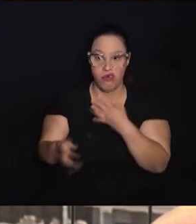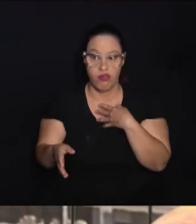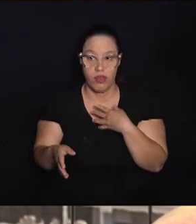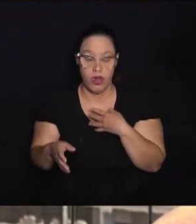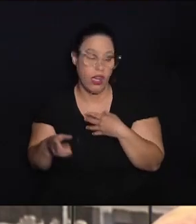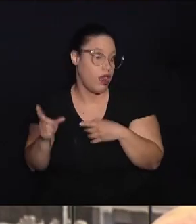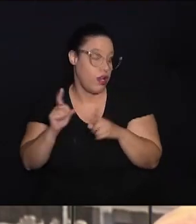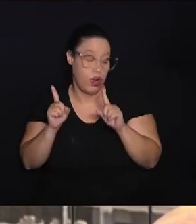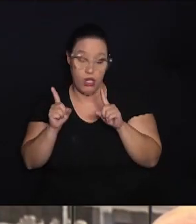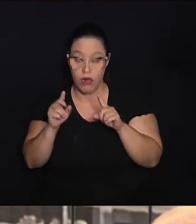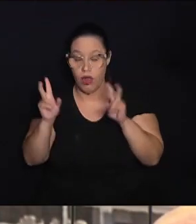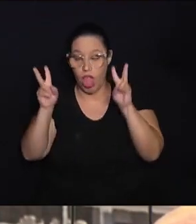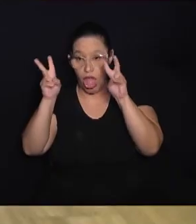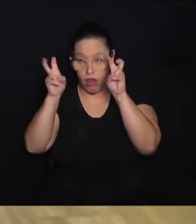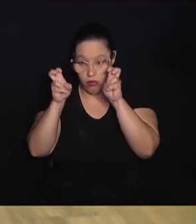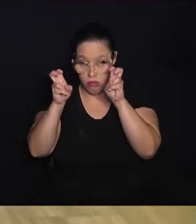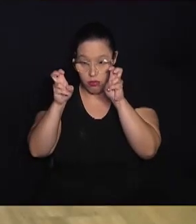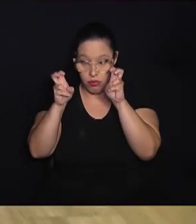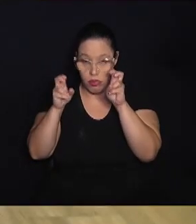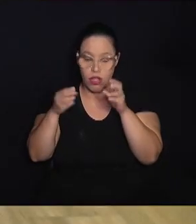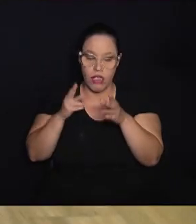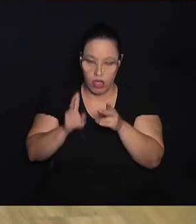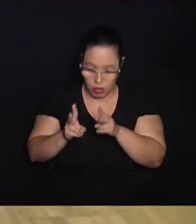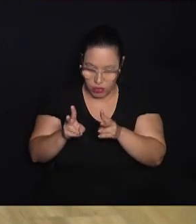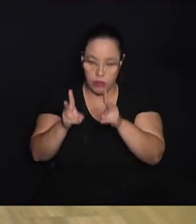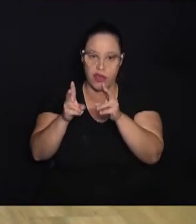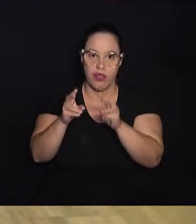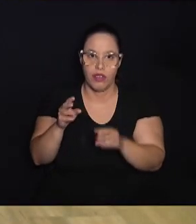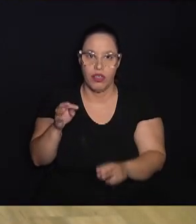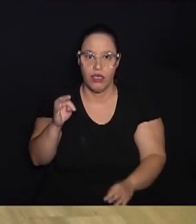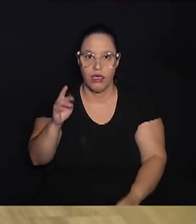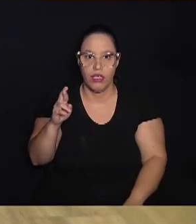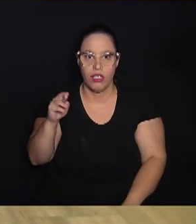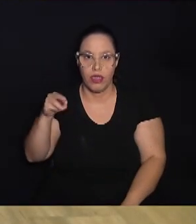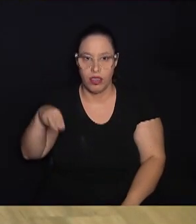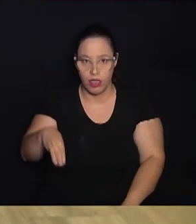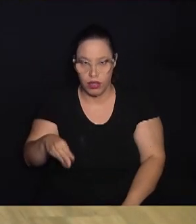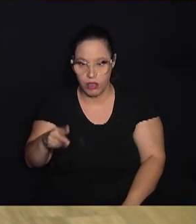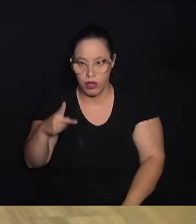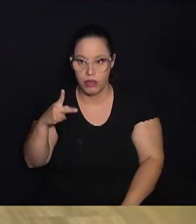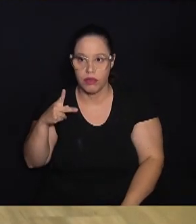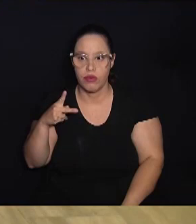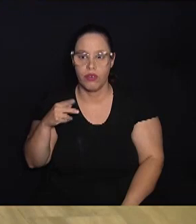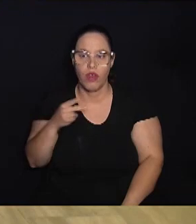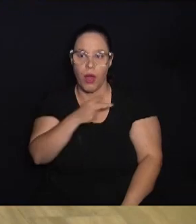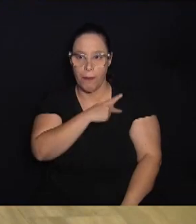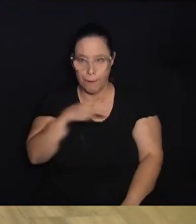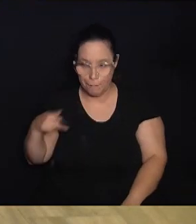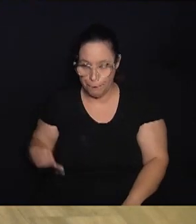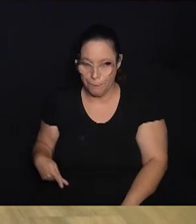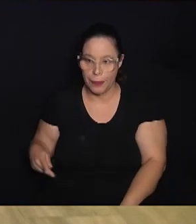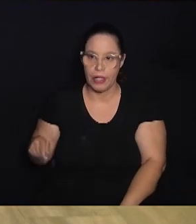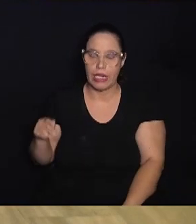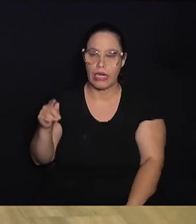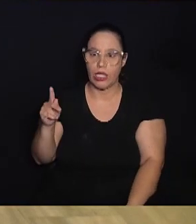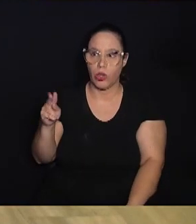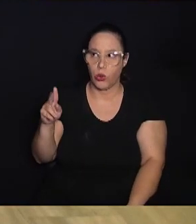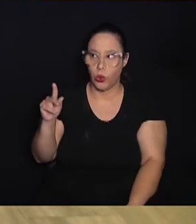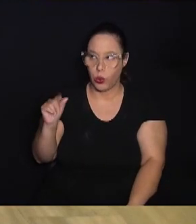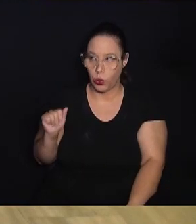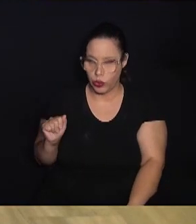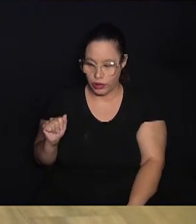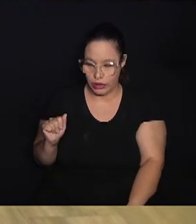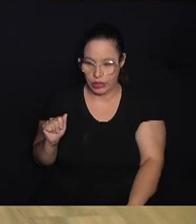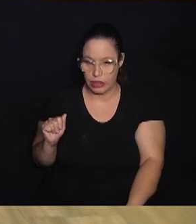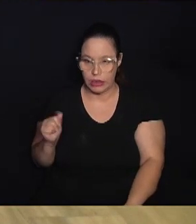recorrente né e do trump também né Tudo bem que aí vai ficar nos altos é um presidente dos Estados Unidos mas ele acaba eternizando